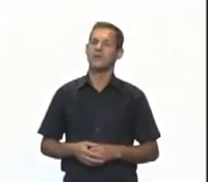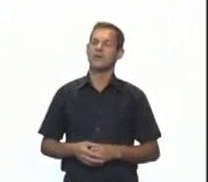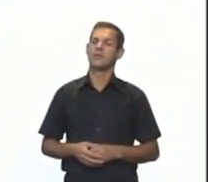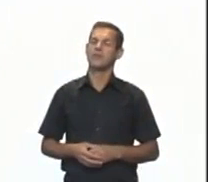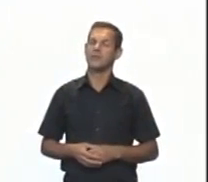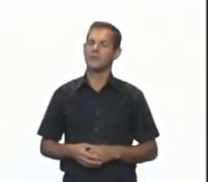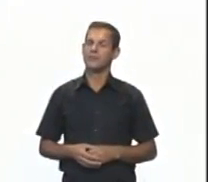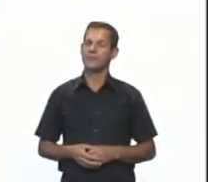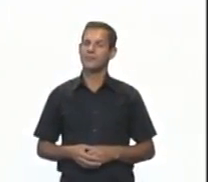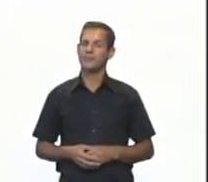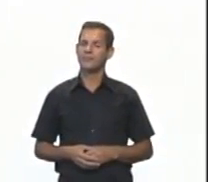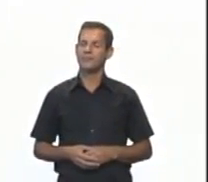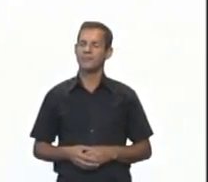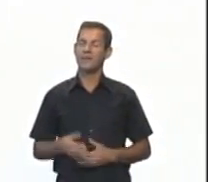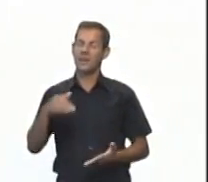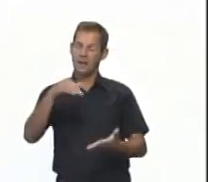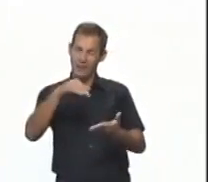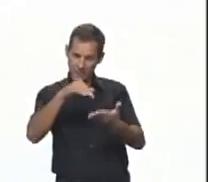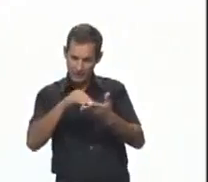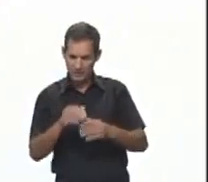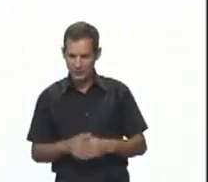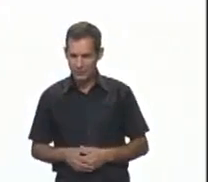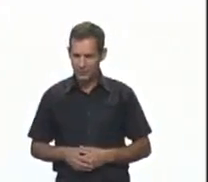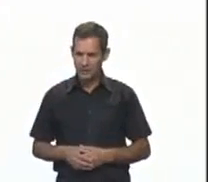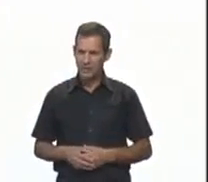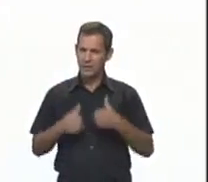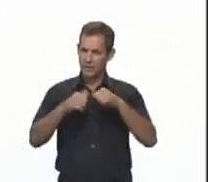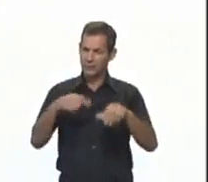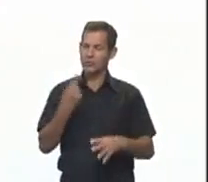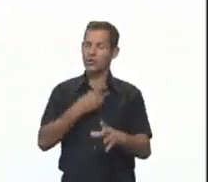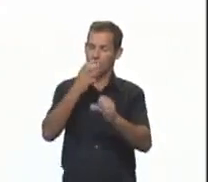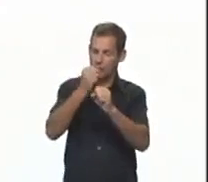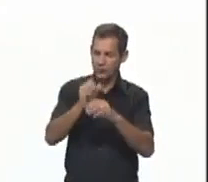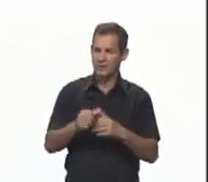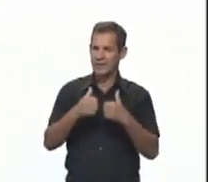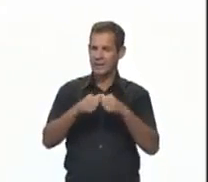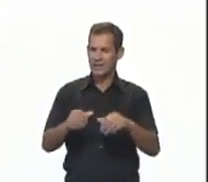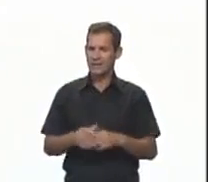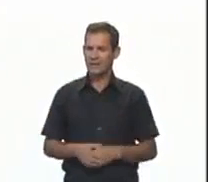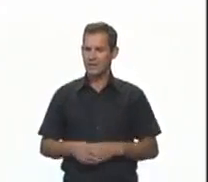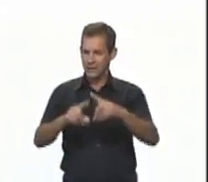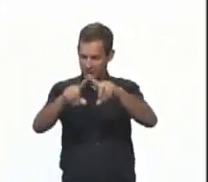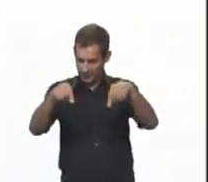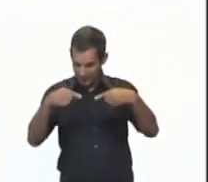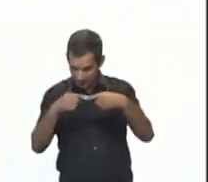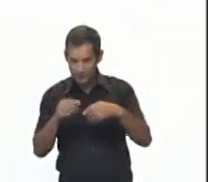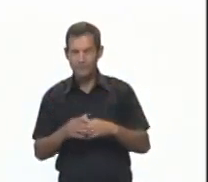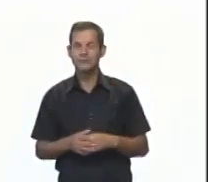aqui, ele vem daqui até aqui. Então, nós vamos calcular essa região.